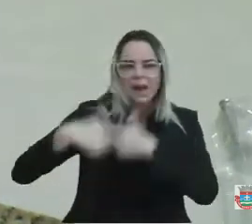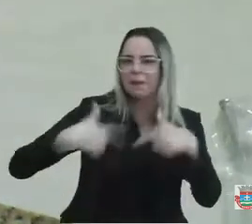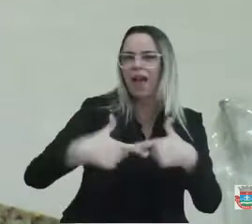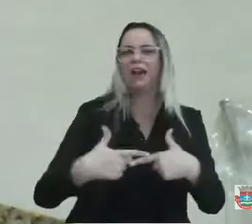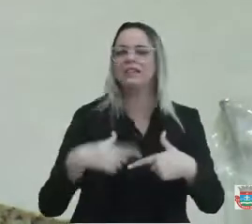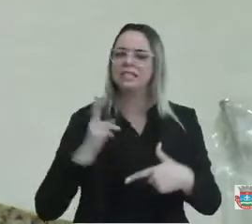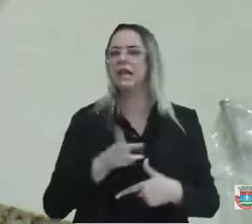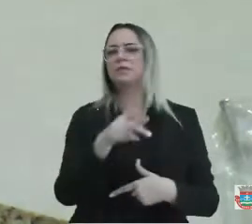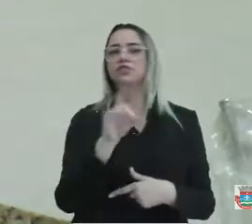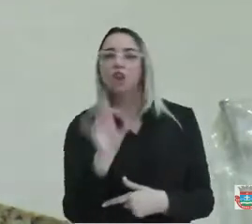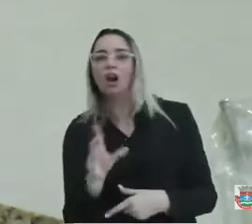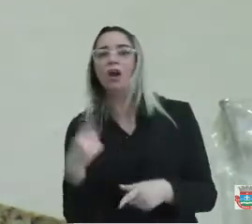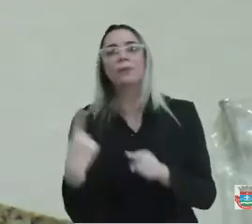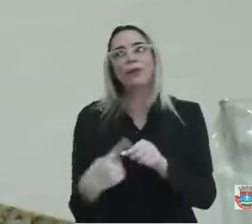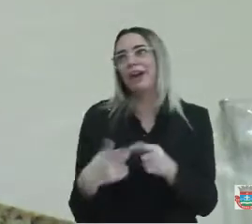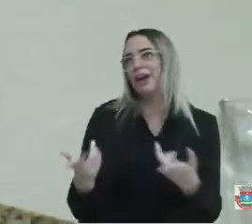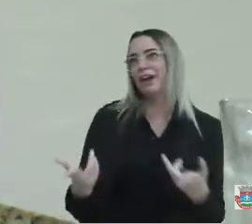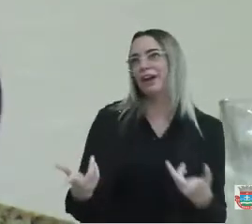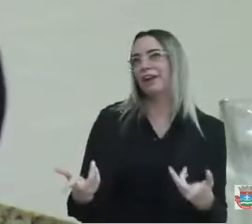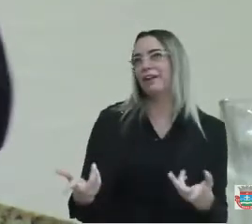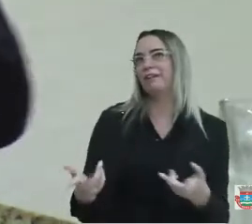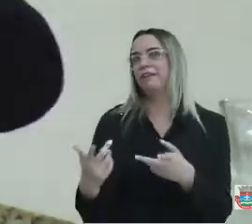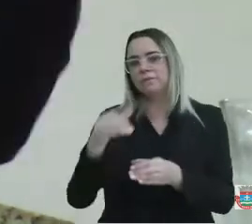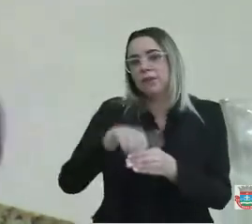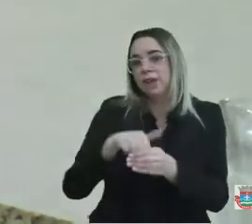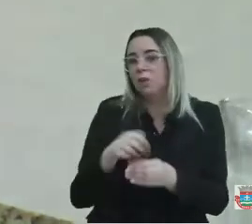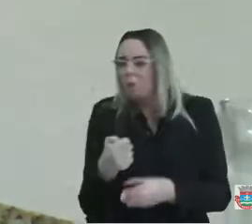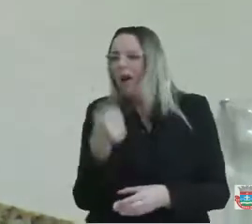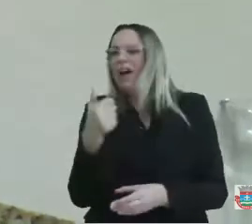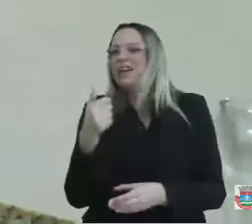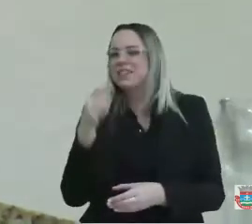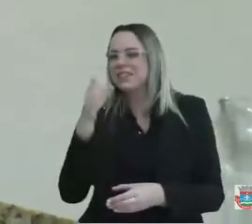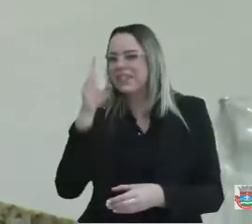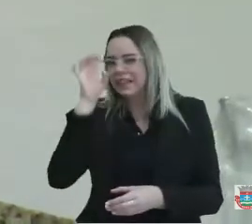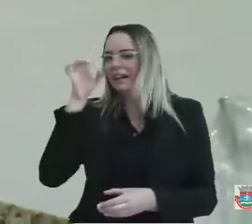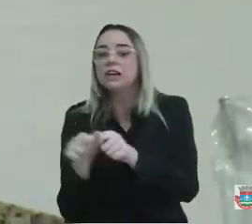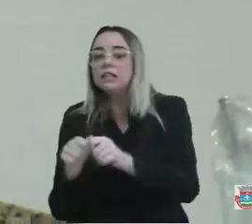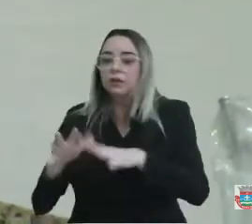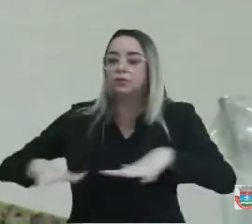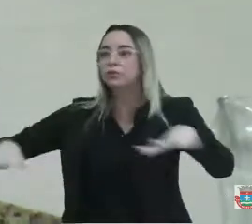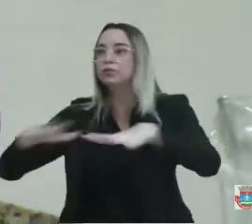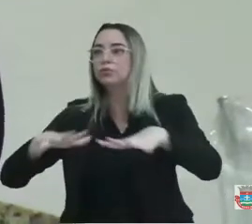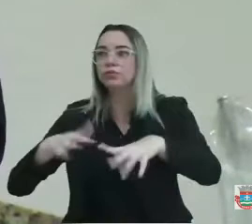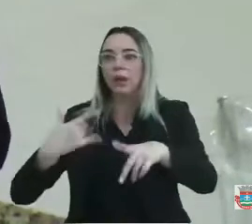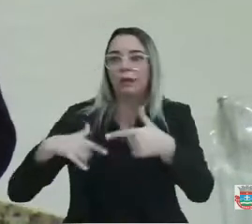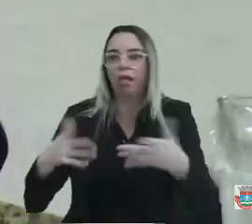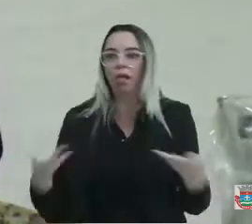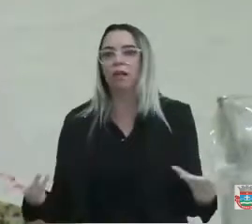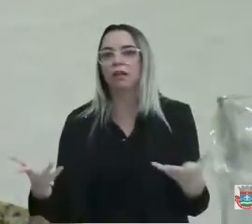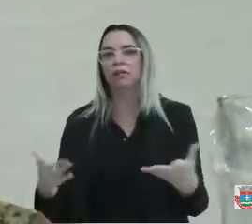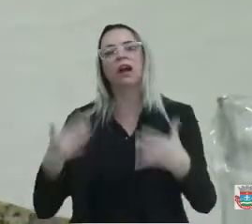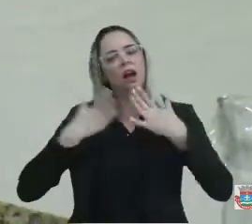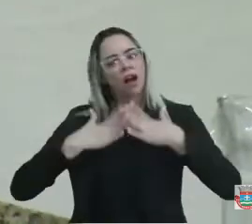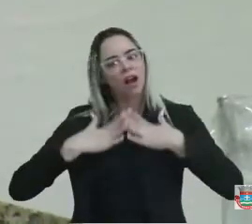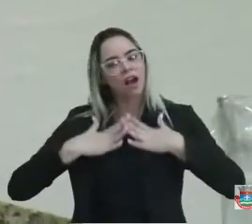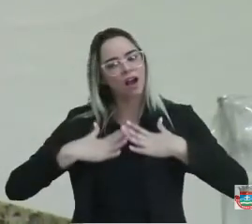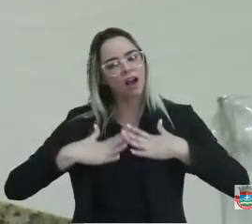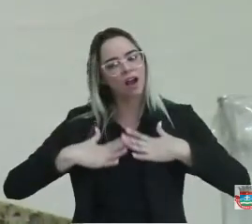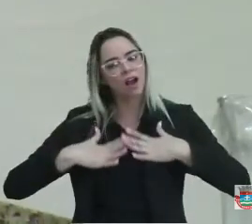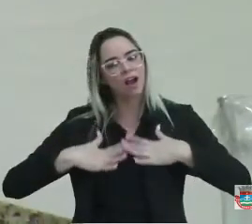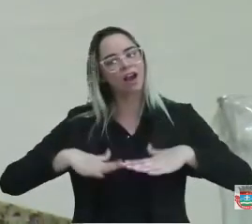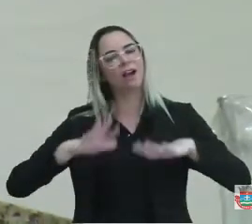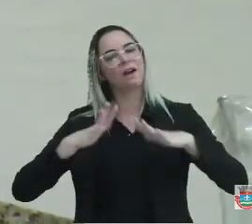Não é porque está chegando a eleição agora, a gente quer fazer tudo ao mesmo tempo. Vamos fazer com tranquilidade, bem feito, para não